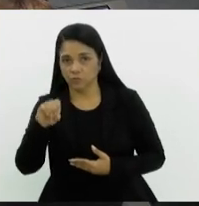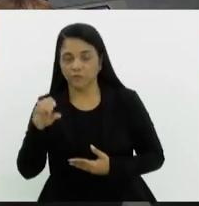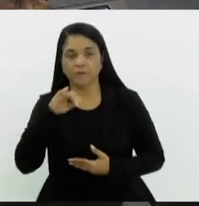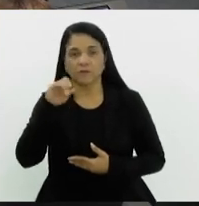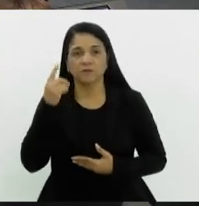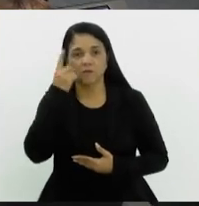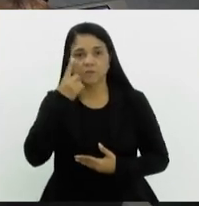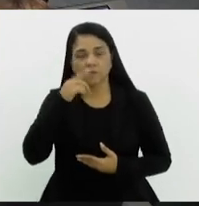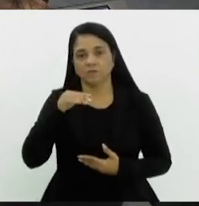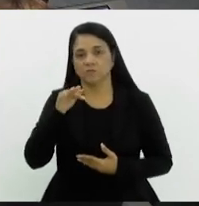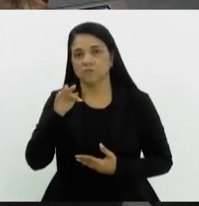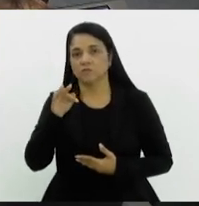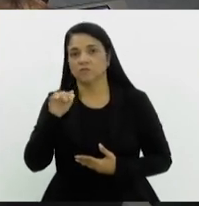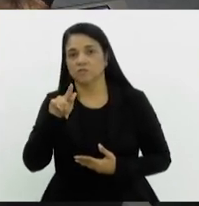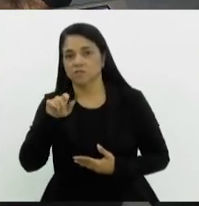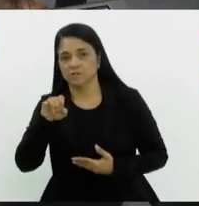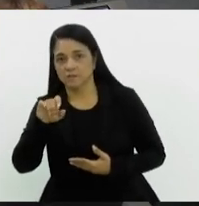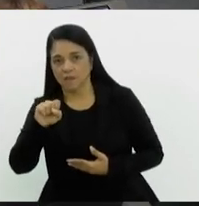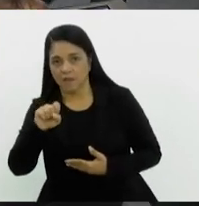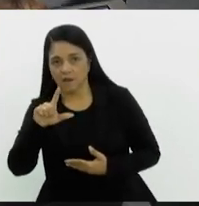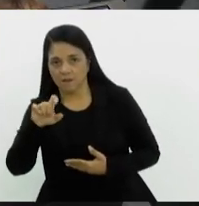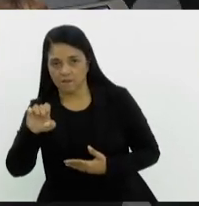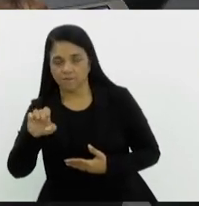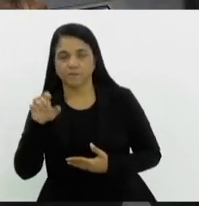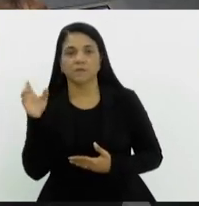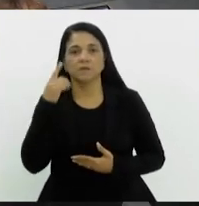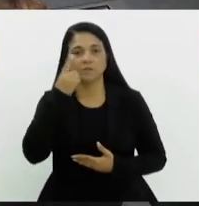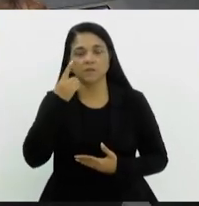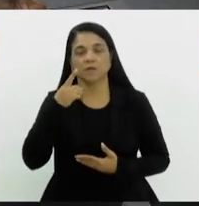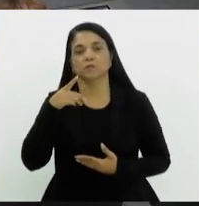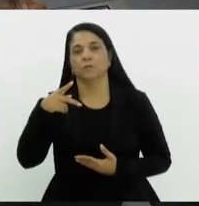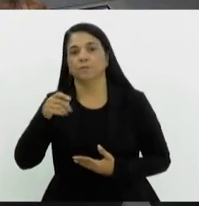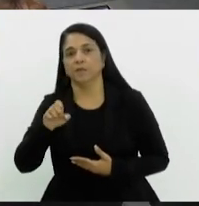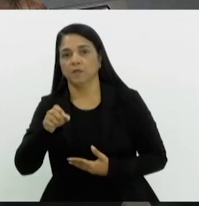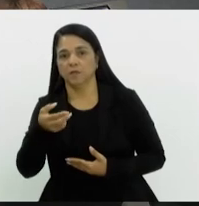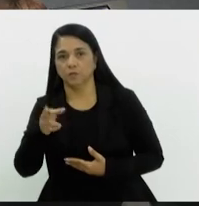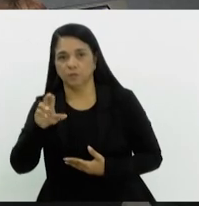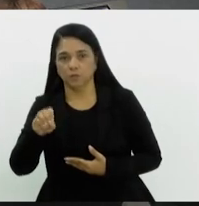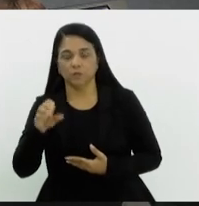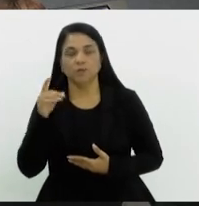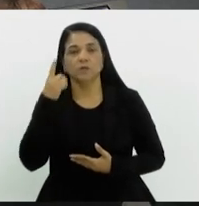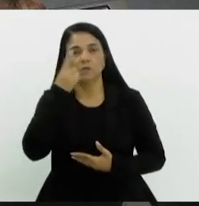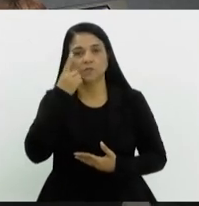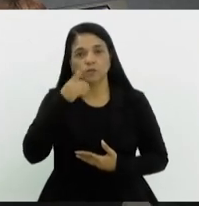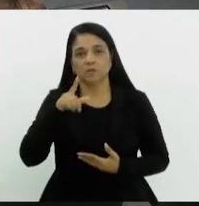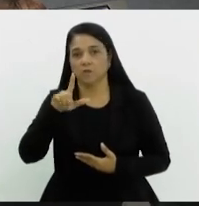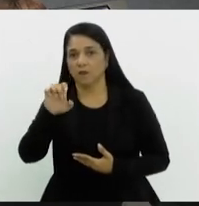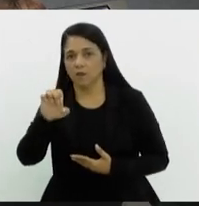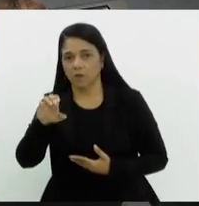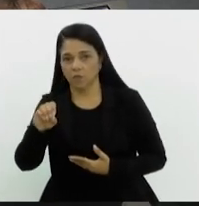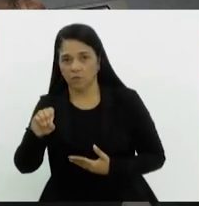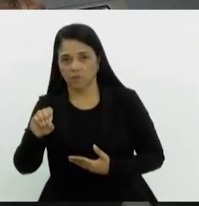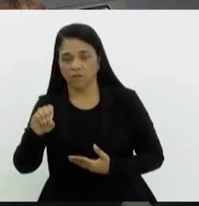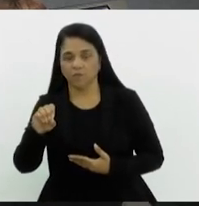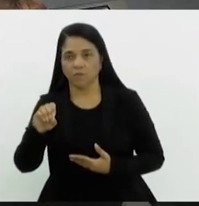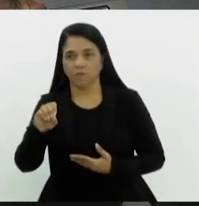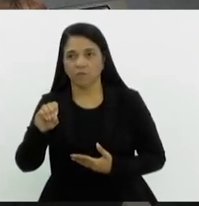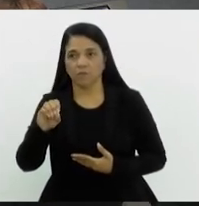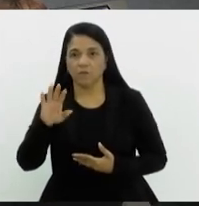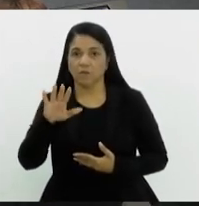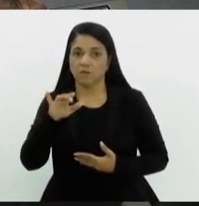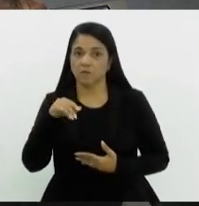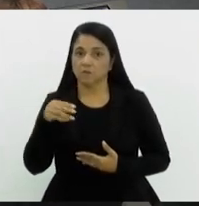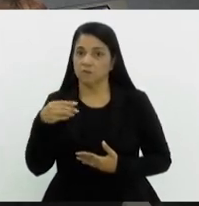deputada Gisele Monteiro, deputado Pedro Ricardo, deputado Alto Cristo, deputado Léo Vieira. Marcelo Dino está aqui, presidente. Ah,